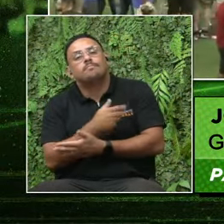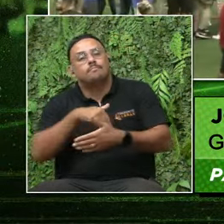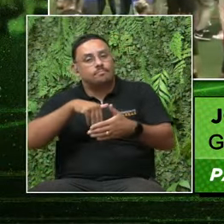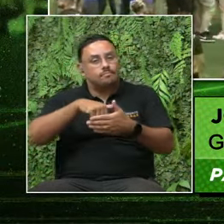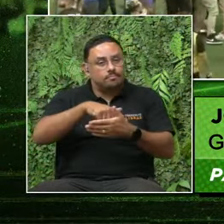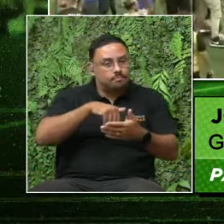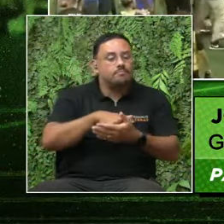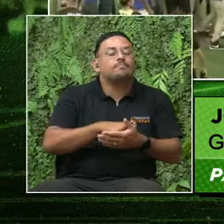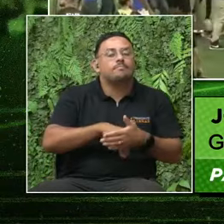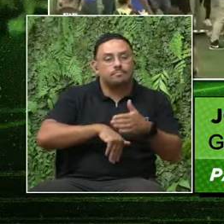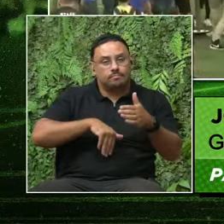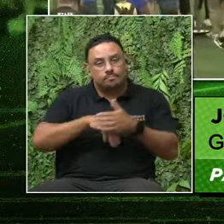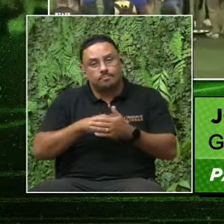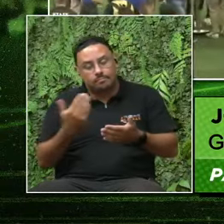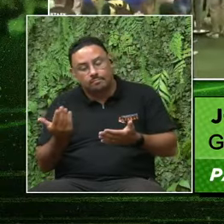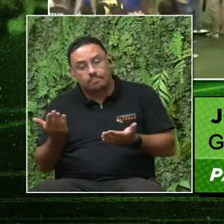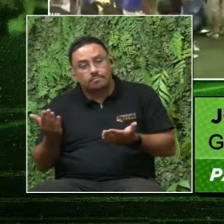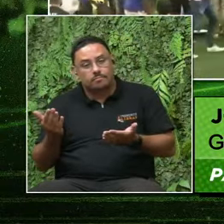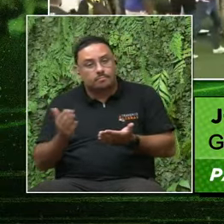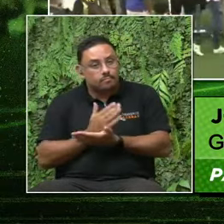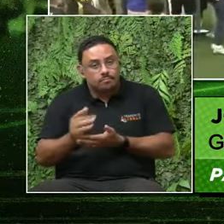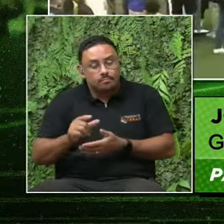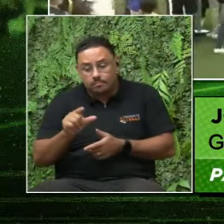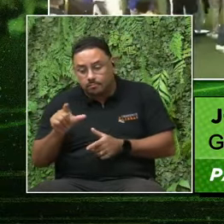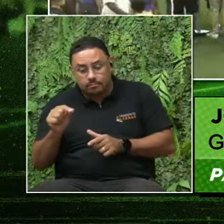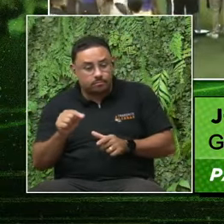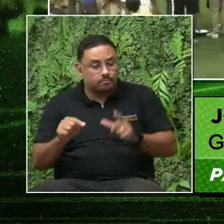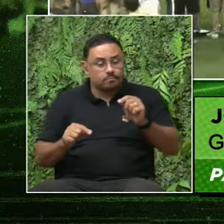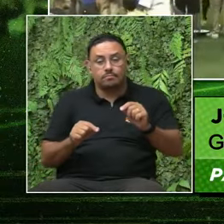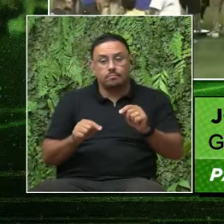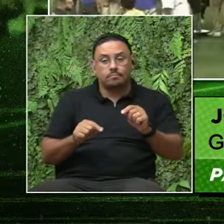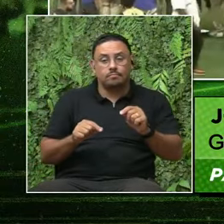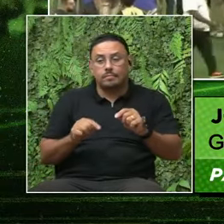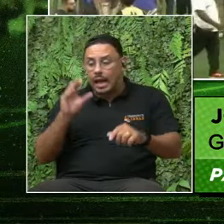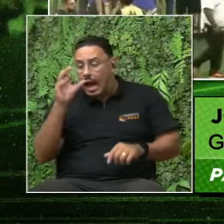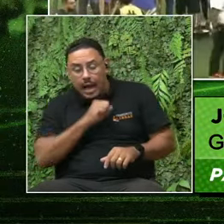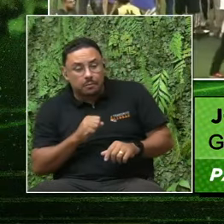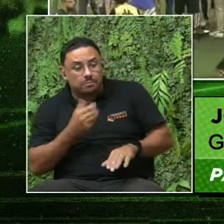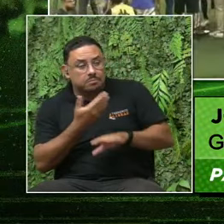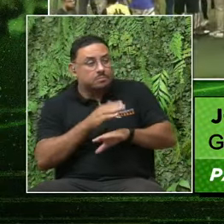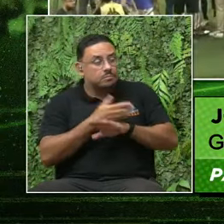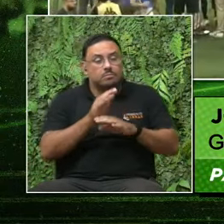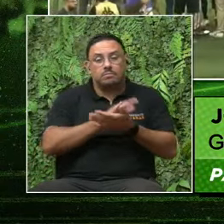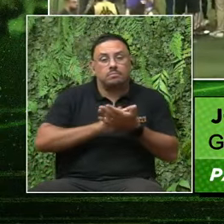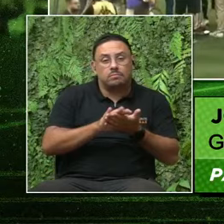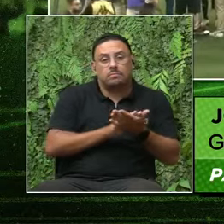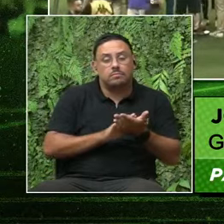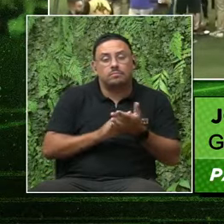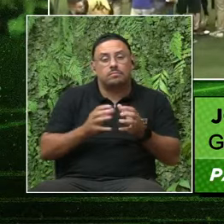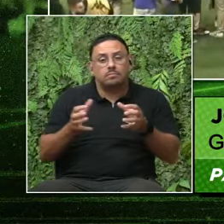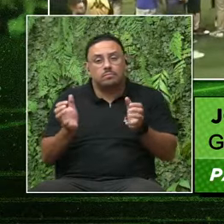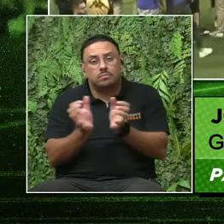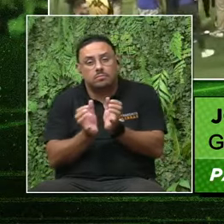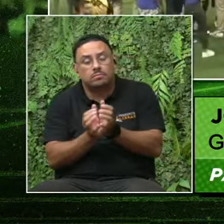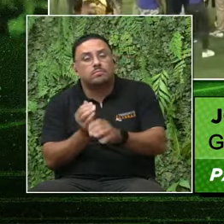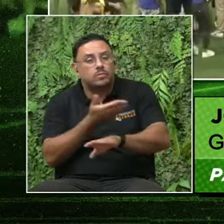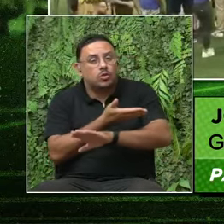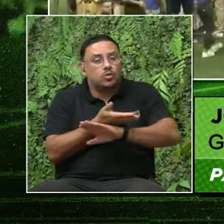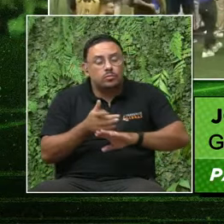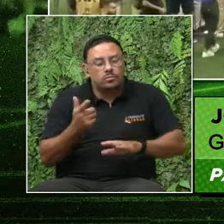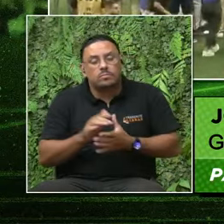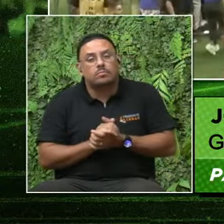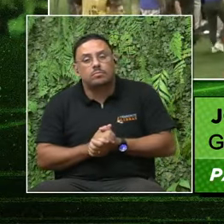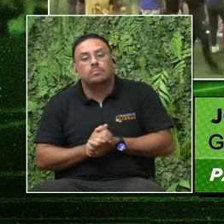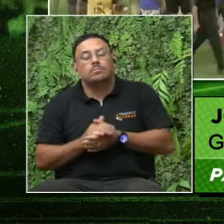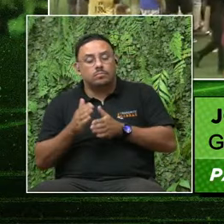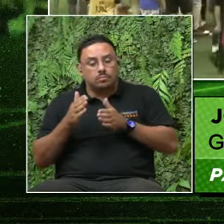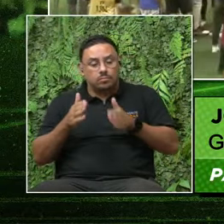feeling né de de tomar algumas decisões que que não são treinadas ou que o que o time não está acostumado é igual quando eu saí na